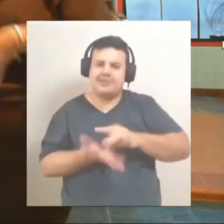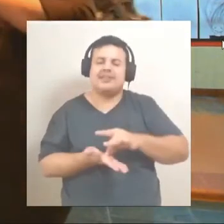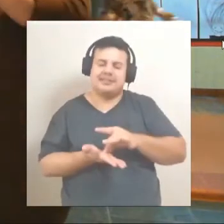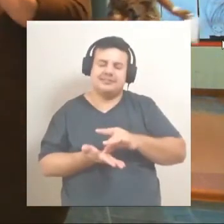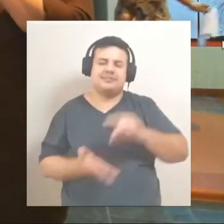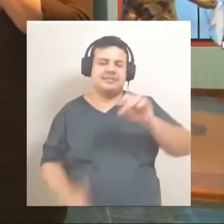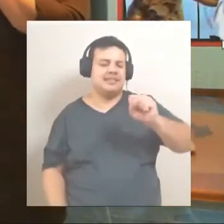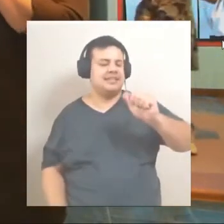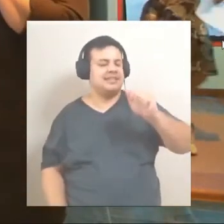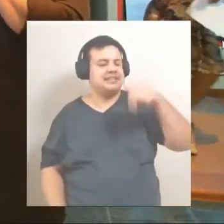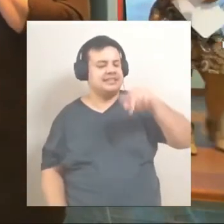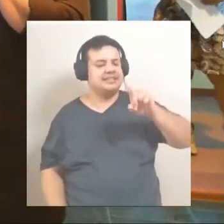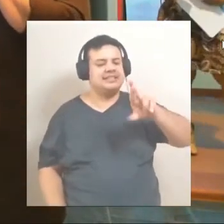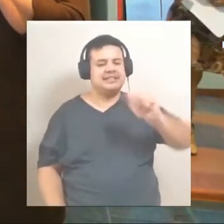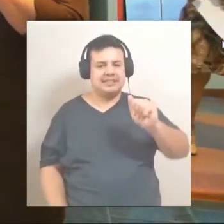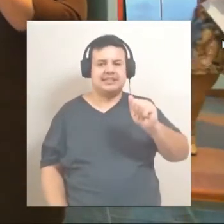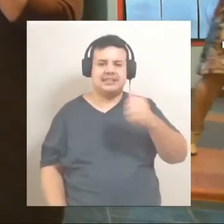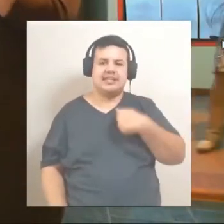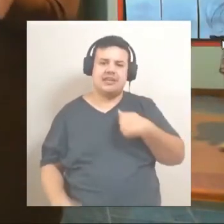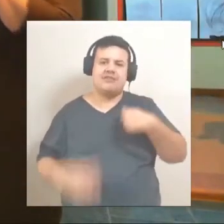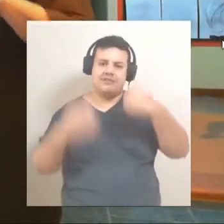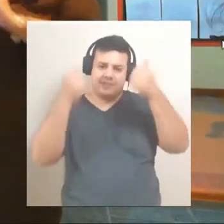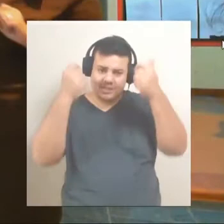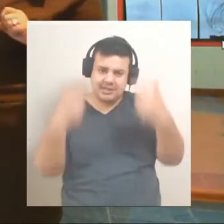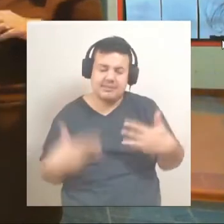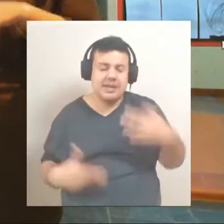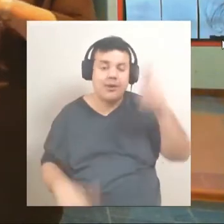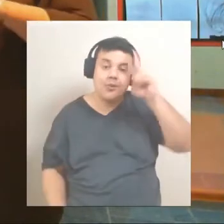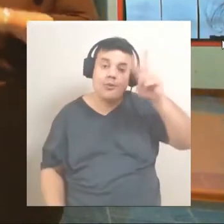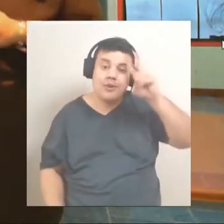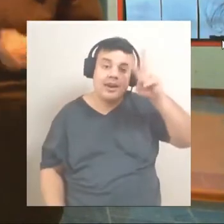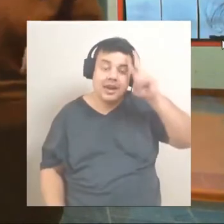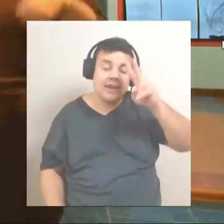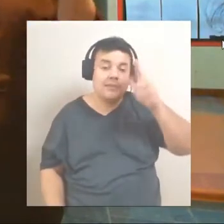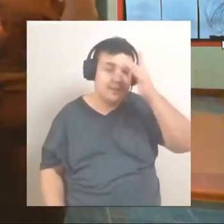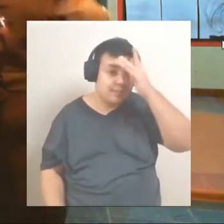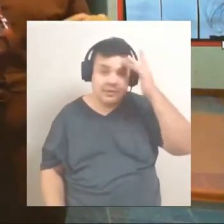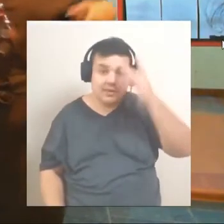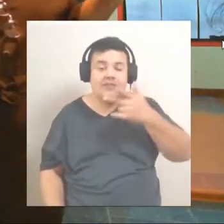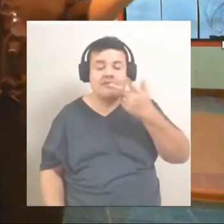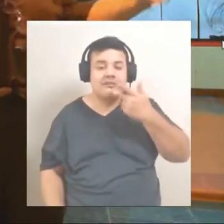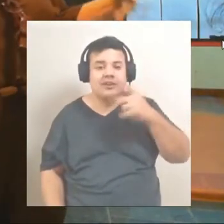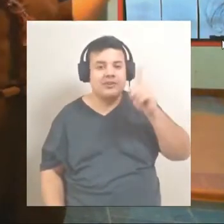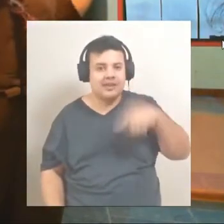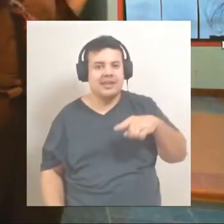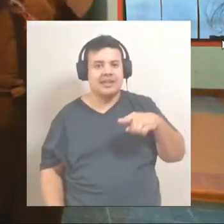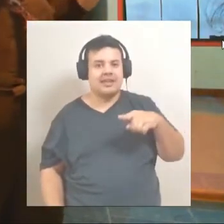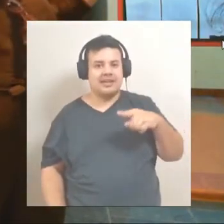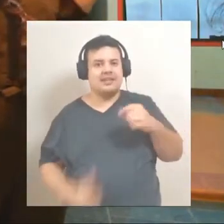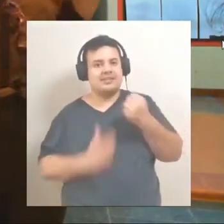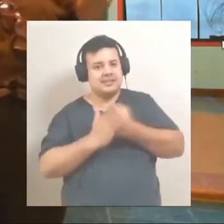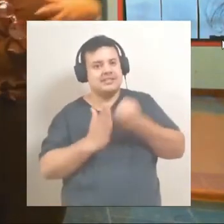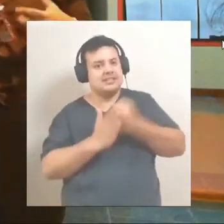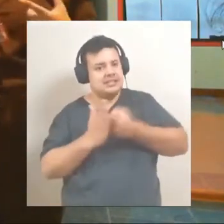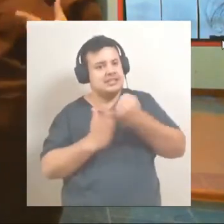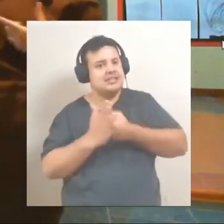Sandra, eu vou falar aqui porque eu não lembro o nome da pessoa que falou que a Sandra era uma vereadora que estava fazendo muito aqui pela região